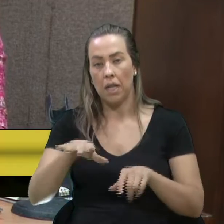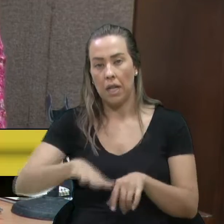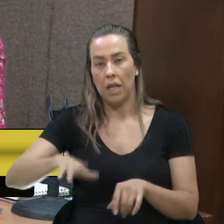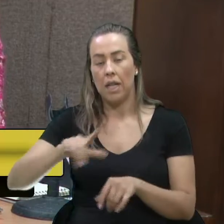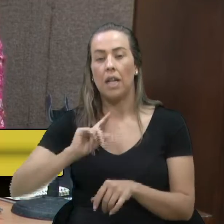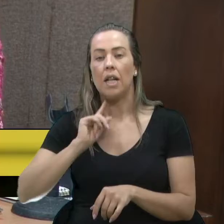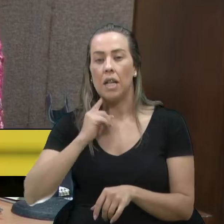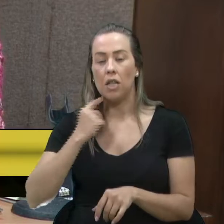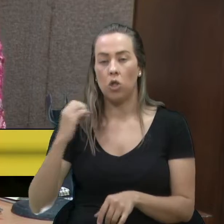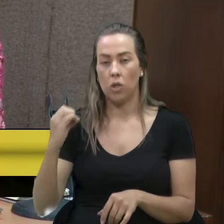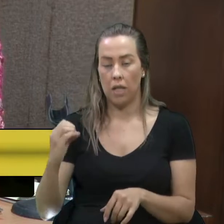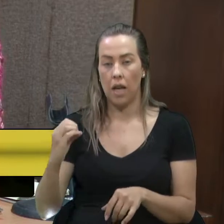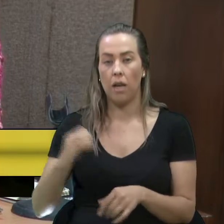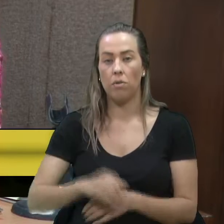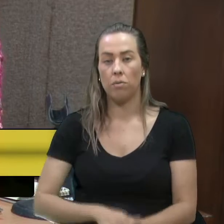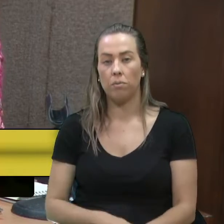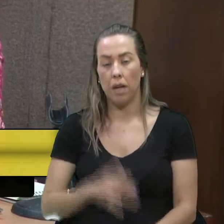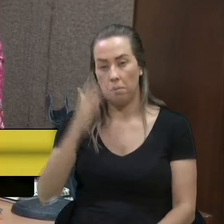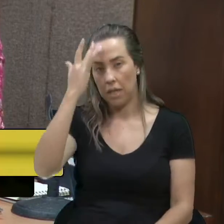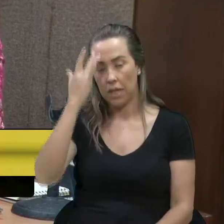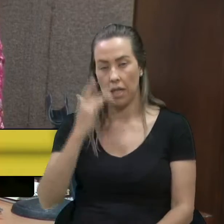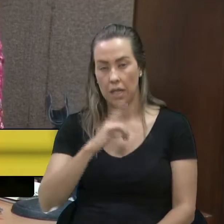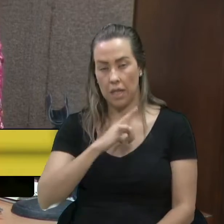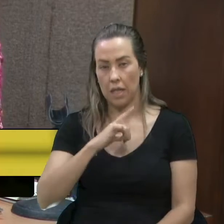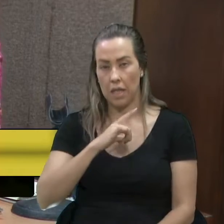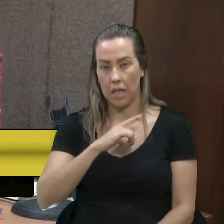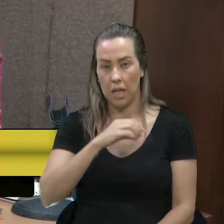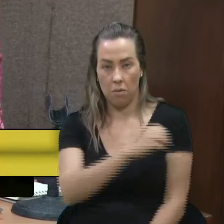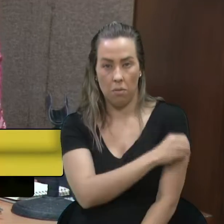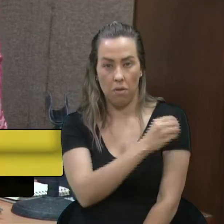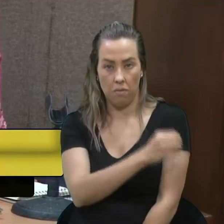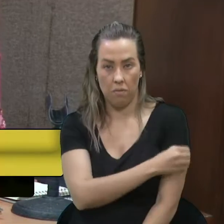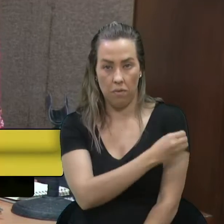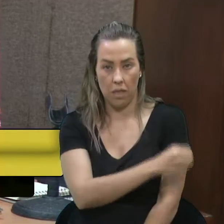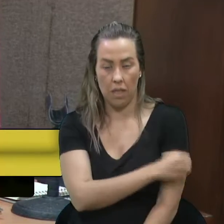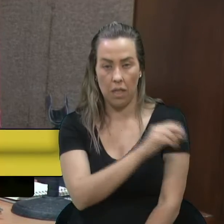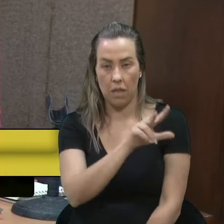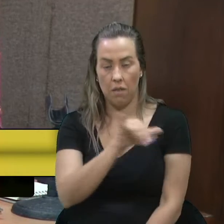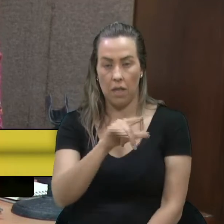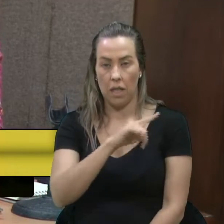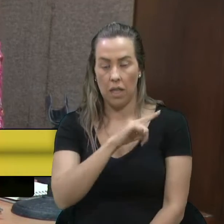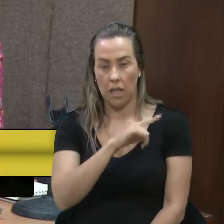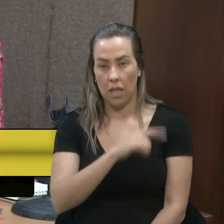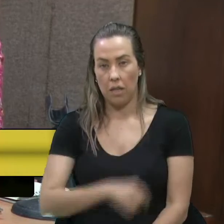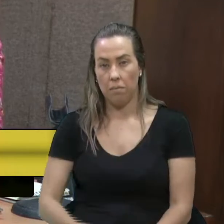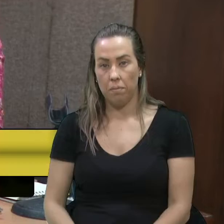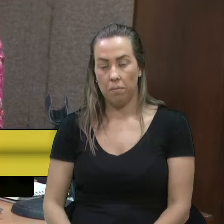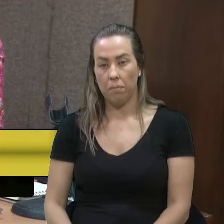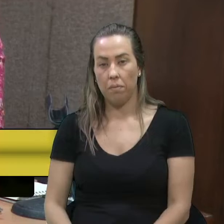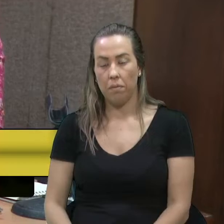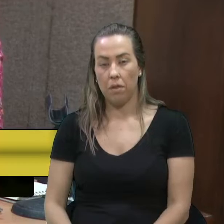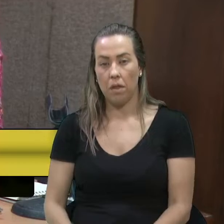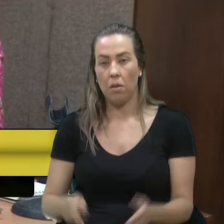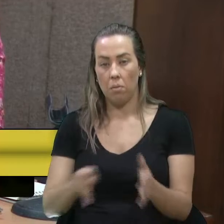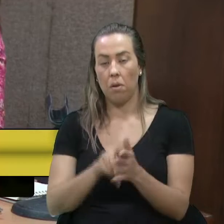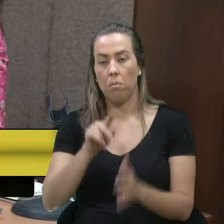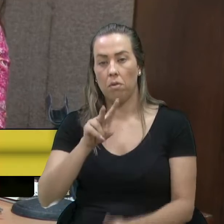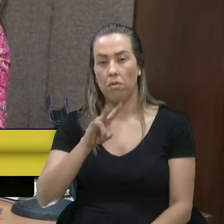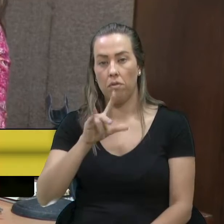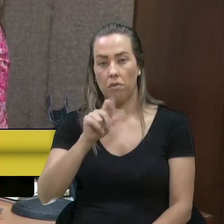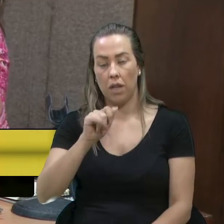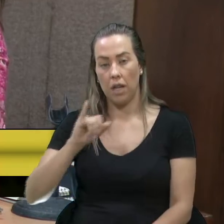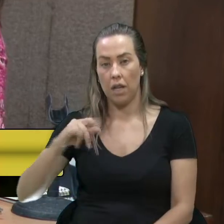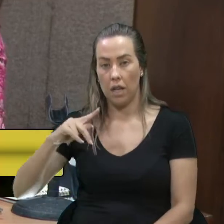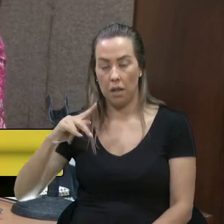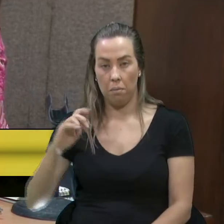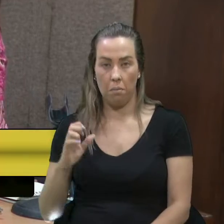zero, né? Amanhã teremos uma oficina de compostagem lá na horta comunitária do Vila IP. A